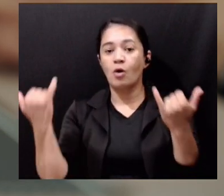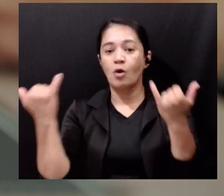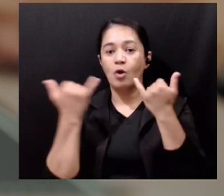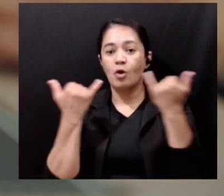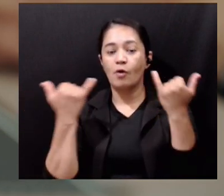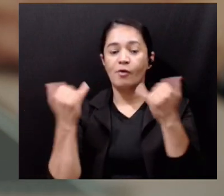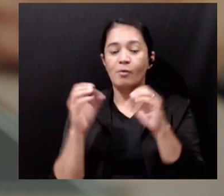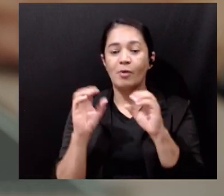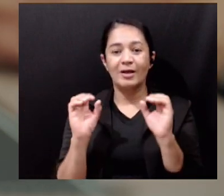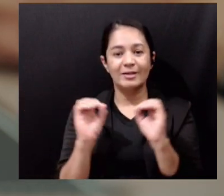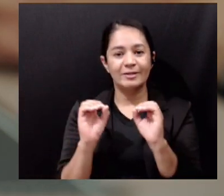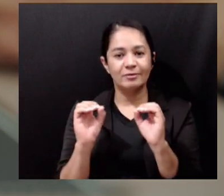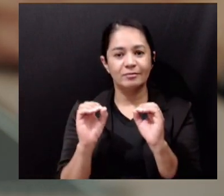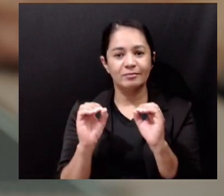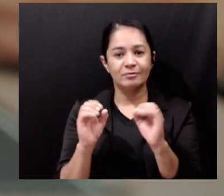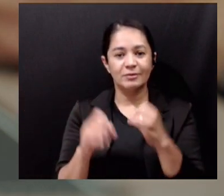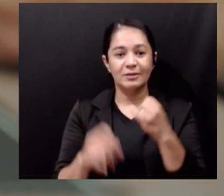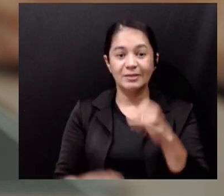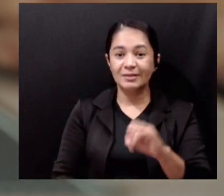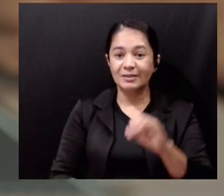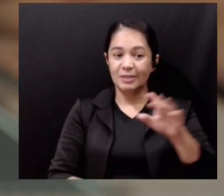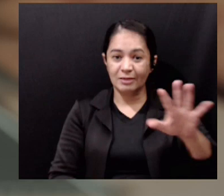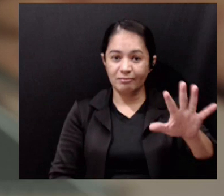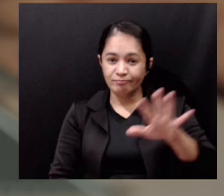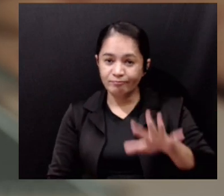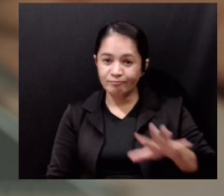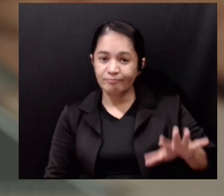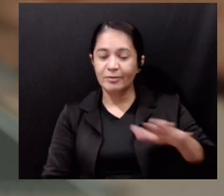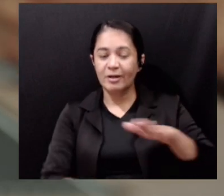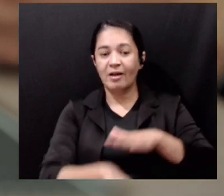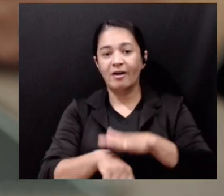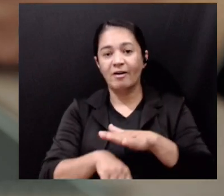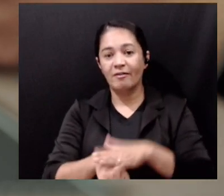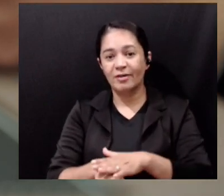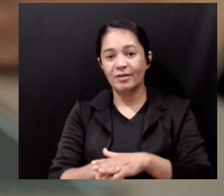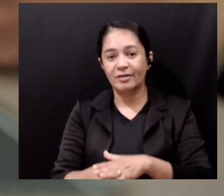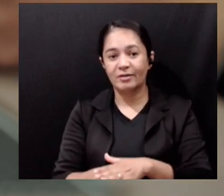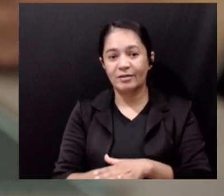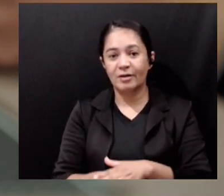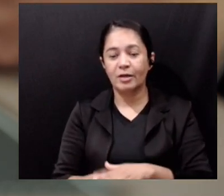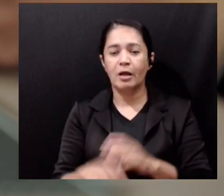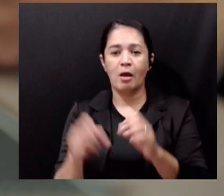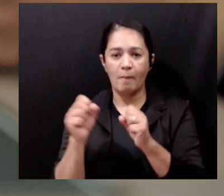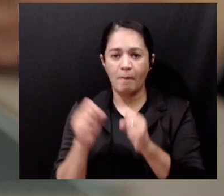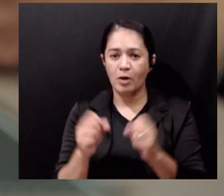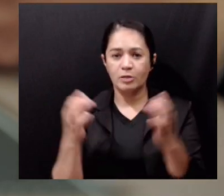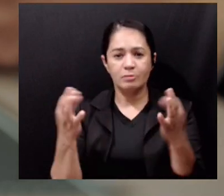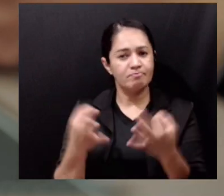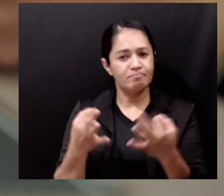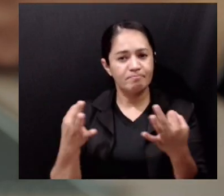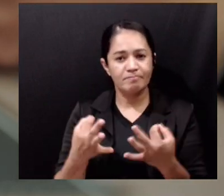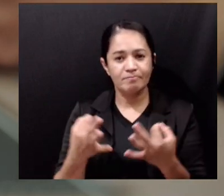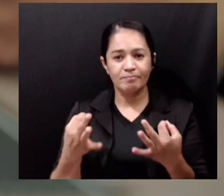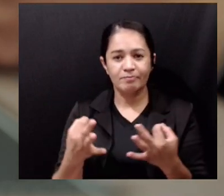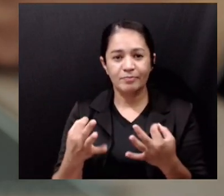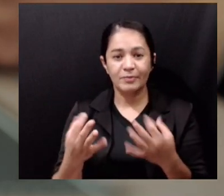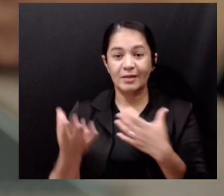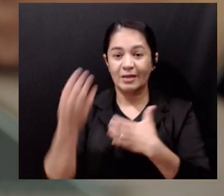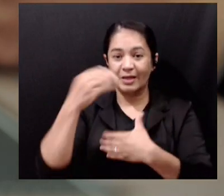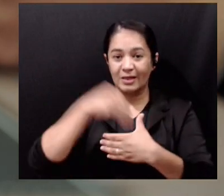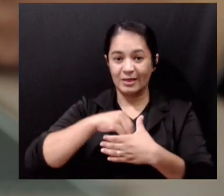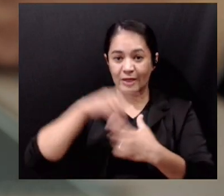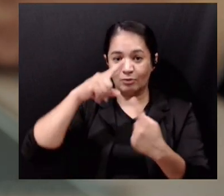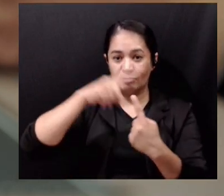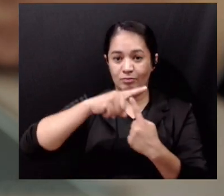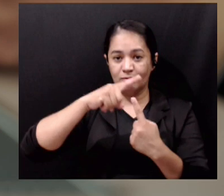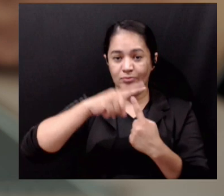que ela faz, né, se as operações que ela realiza são operações que poderiam estar perfeitamente dentro dessa conta sem tarifa,